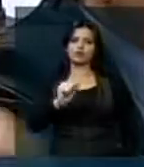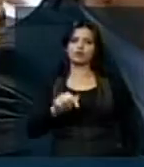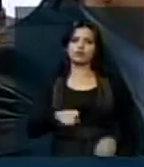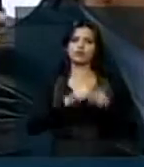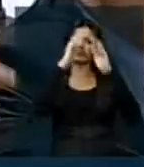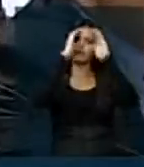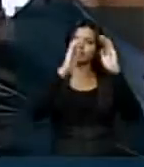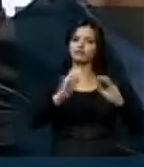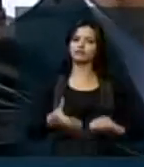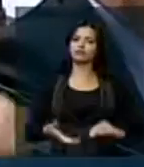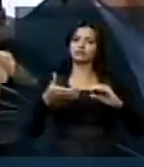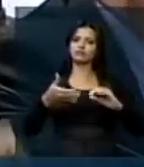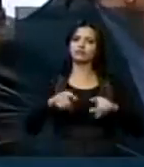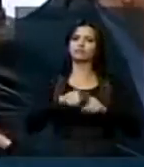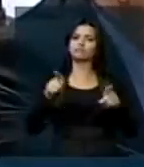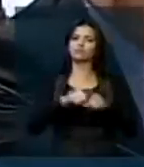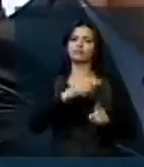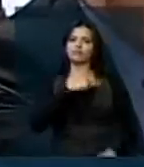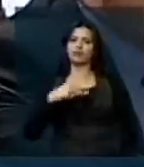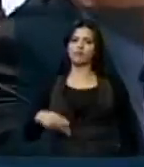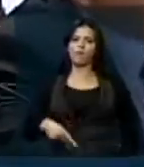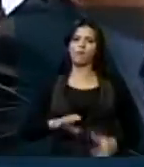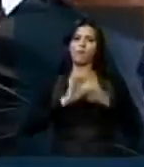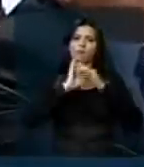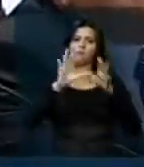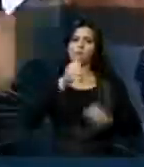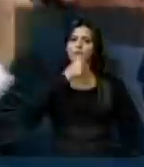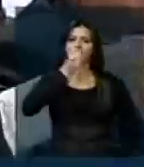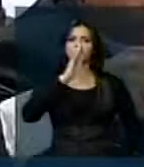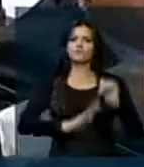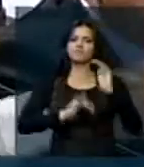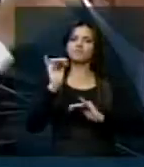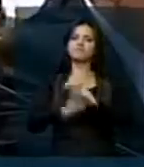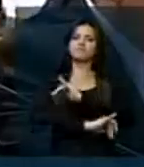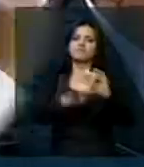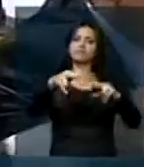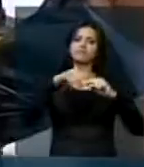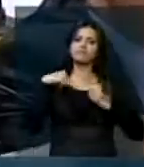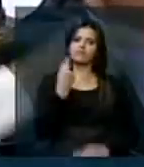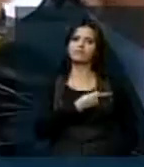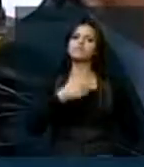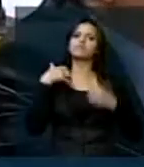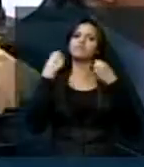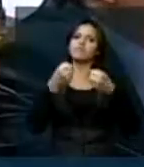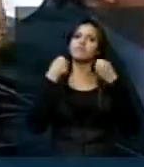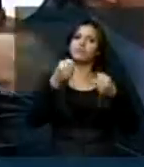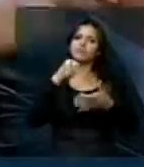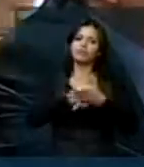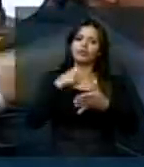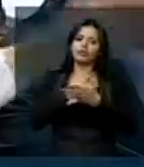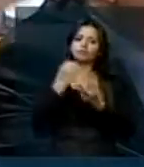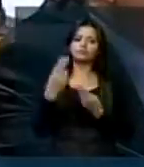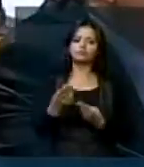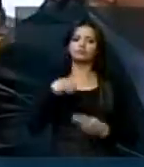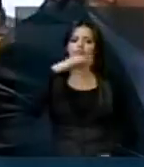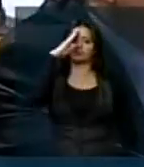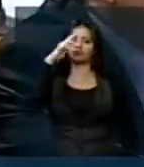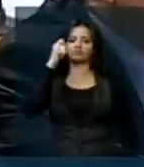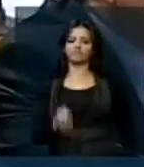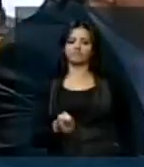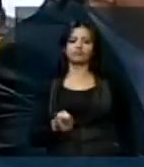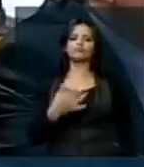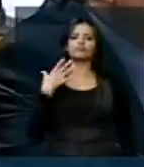parlamento, contra o Ministério Público e contra a liberdade de imprensa. E é por isso que nós vamos lutar como lutamos contra a ditadura.